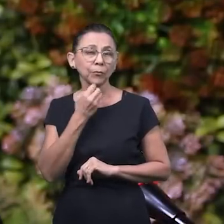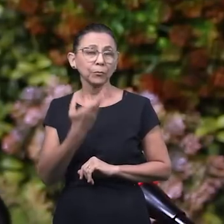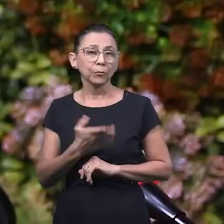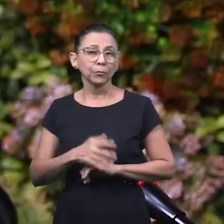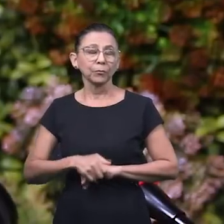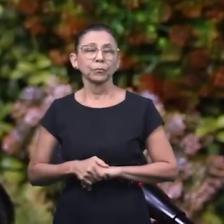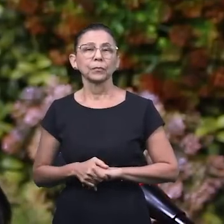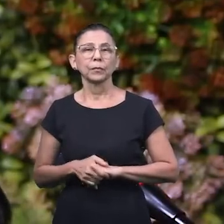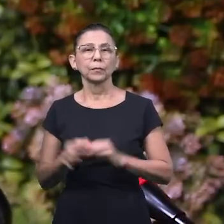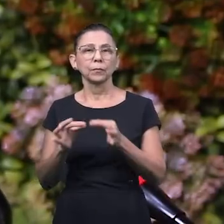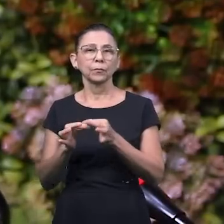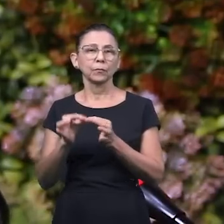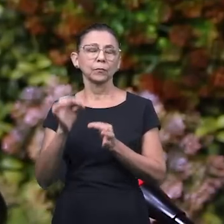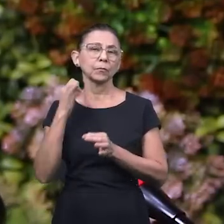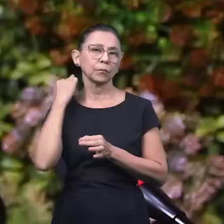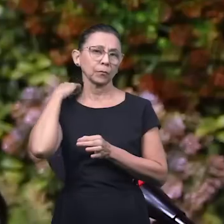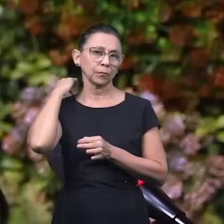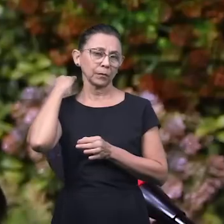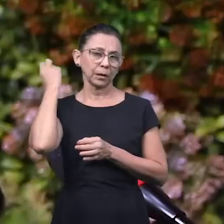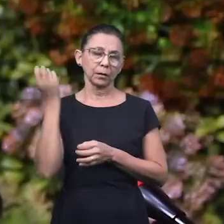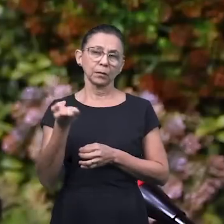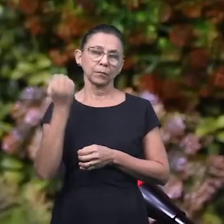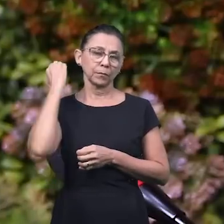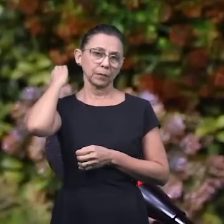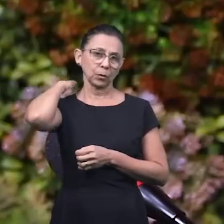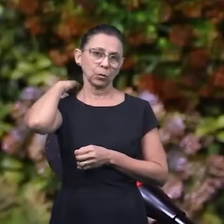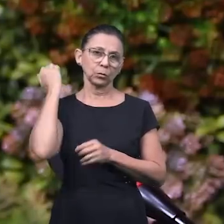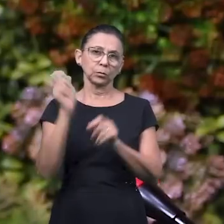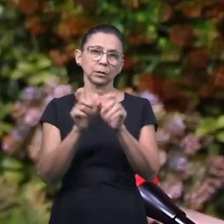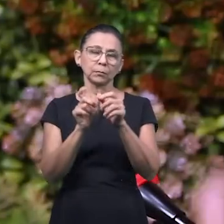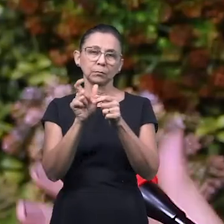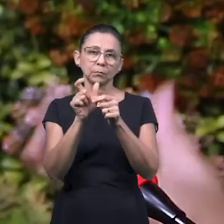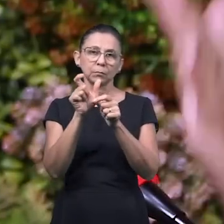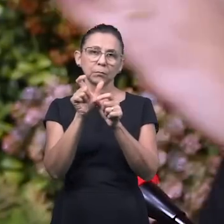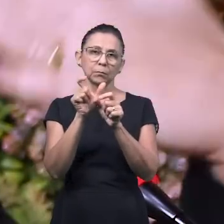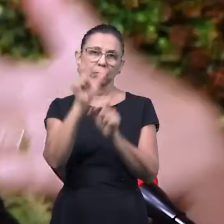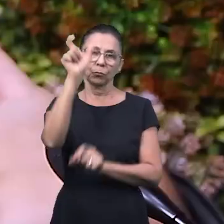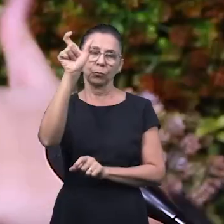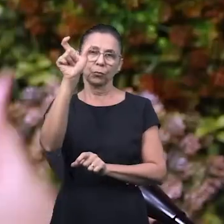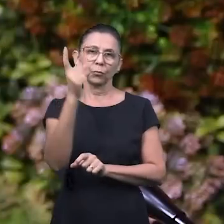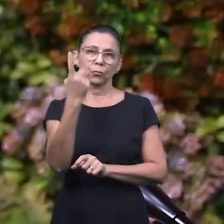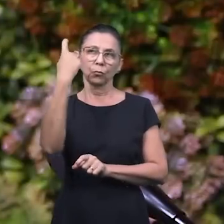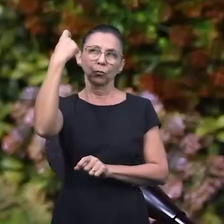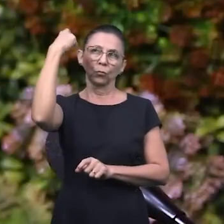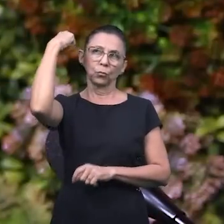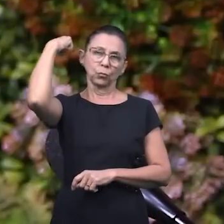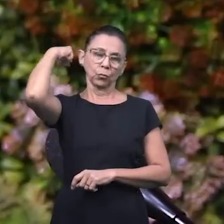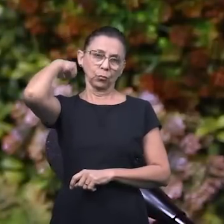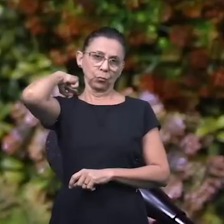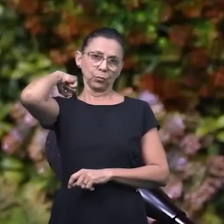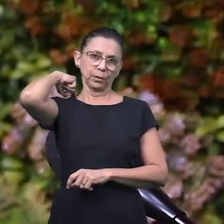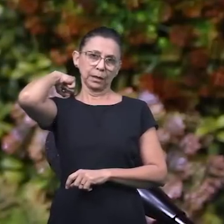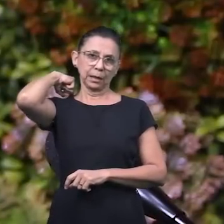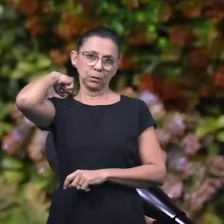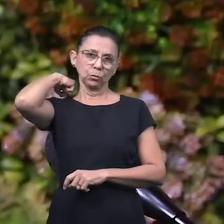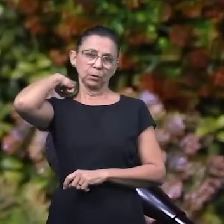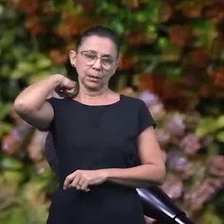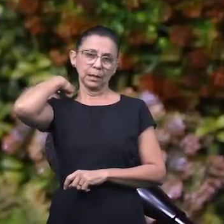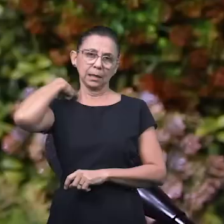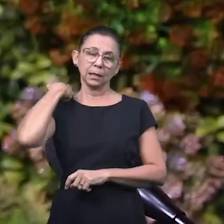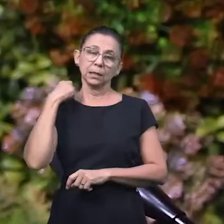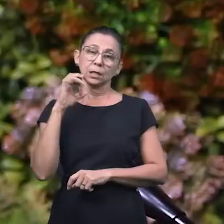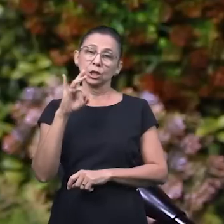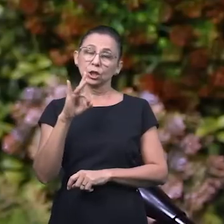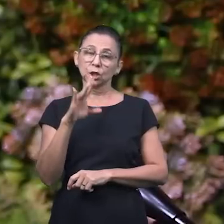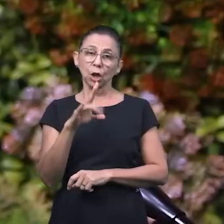por esse dreno que tinha sido instalado, ela não podia se mexer. Então ela tinha que ficar de barriga pra cima. E ali, quando